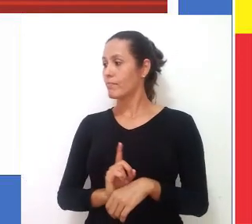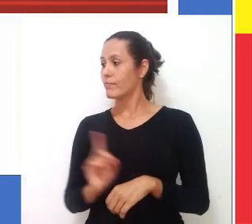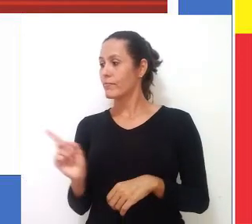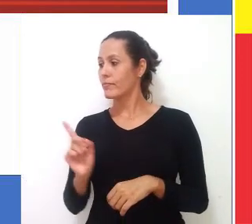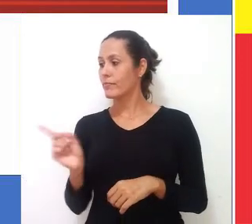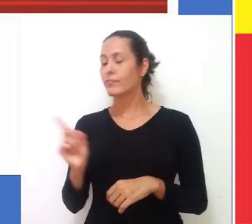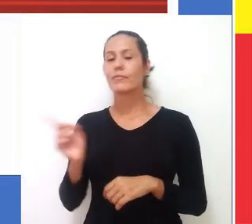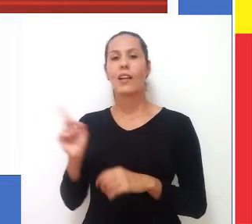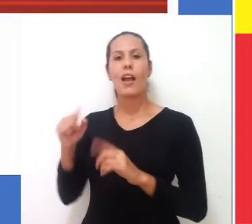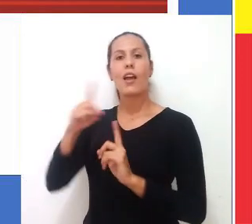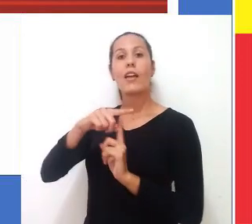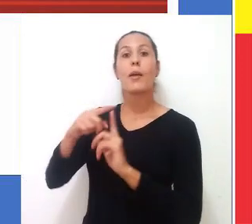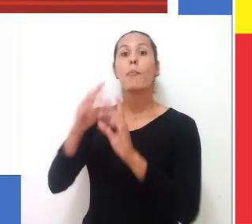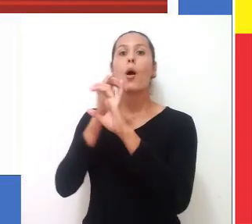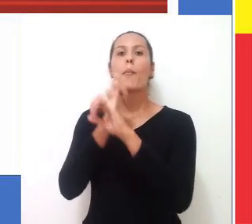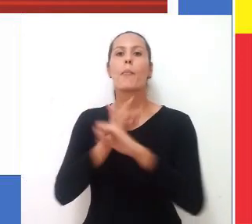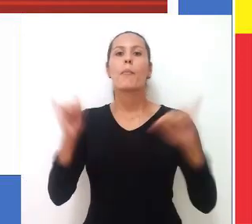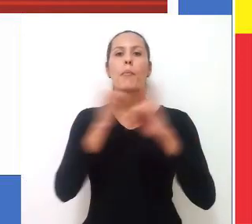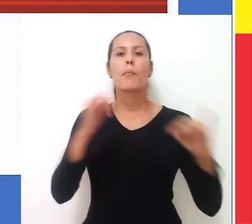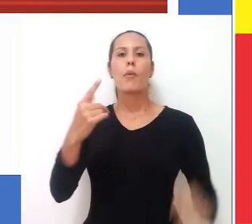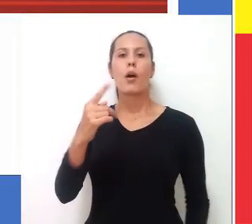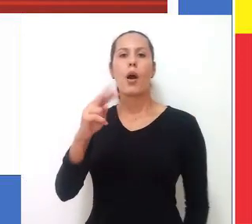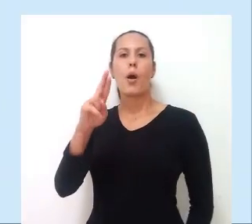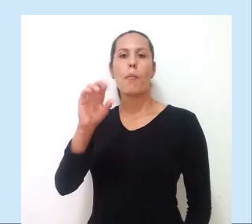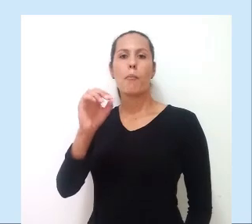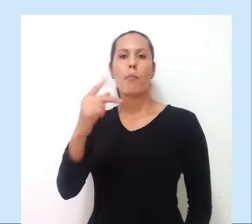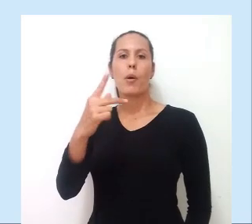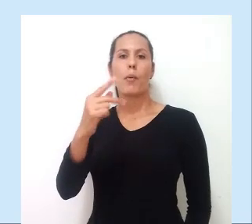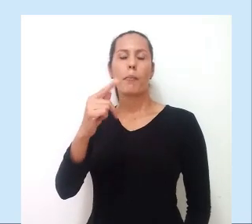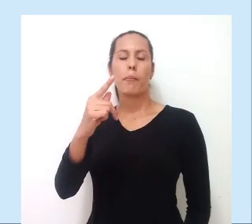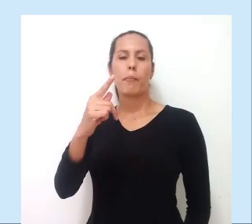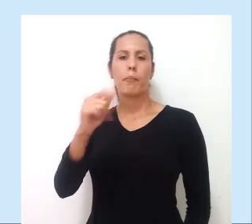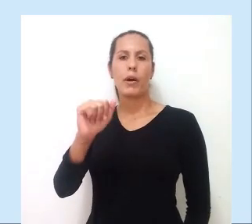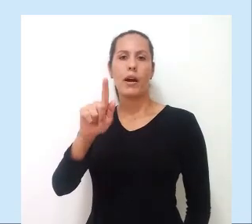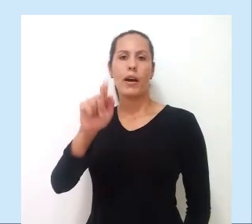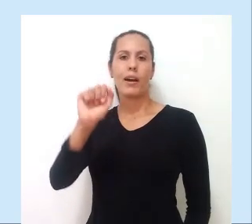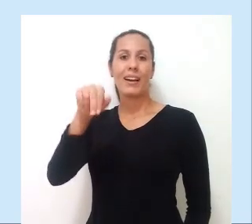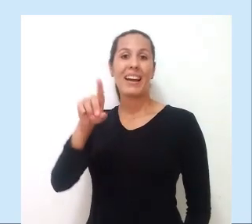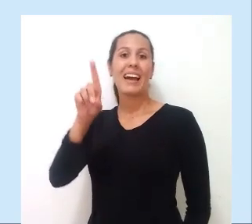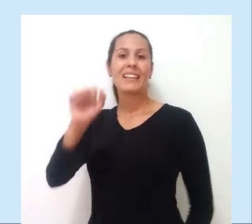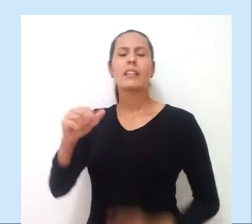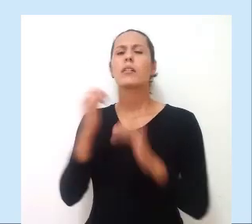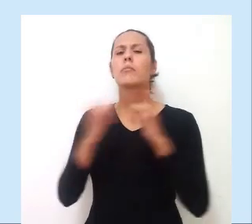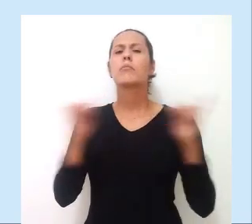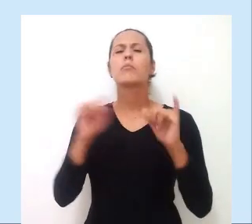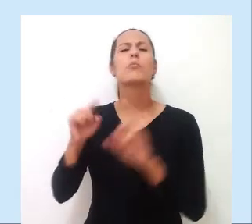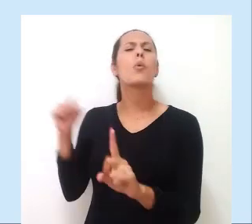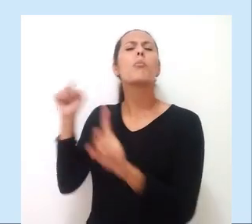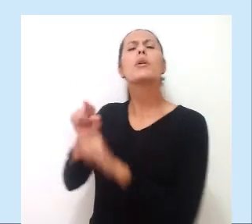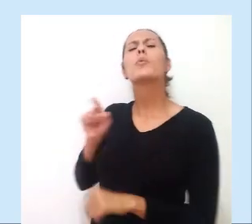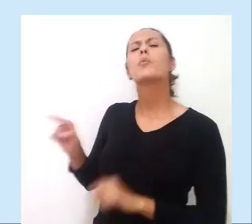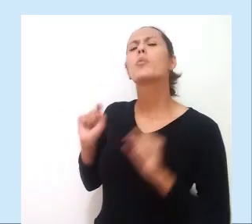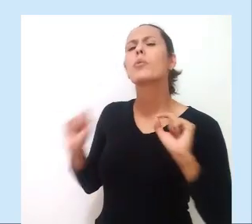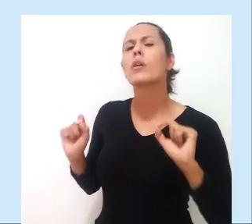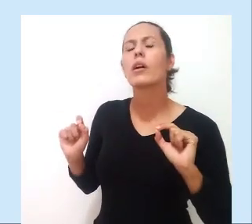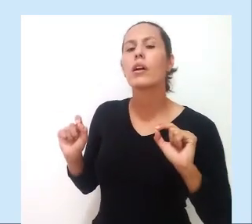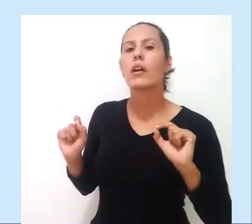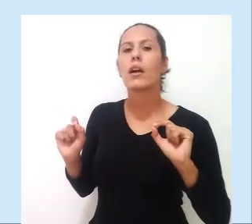Advertises são propagandas. Lembrando para vocês que o gênero propaganda, ele tem a função de quê mesmo?